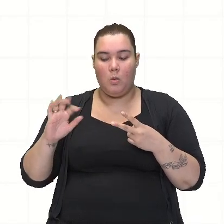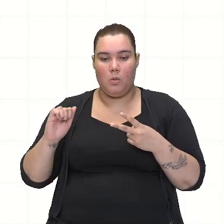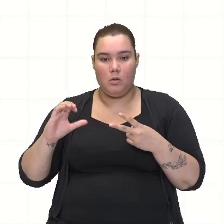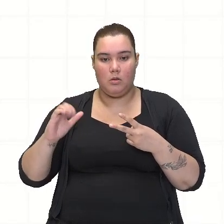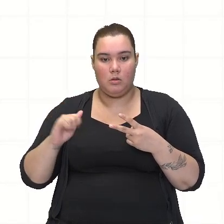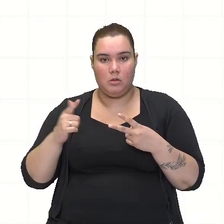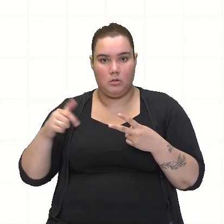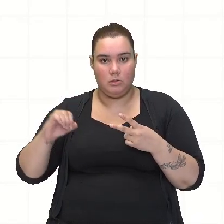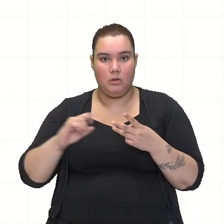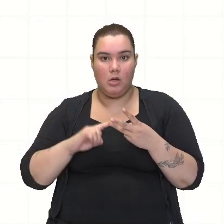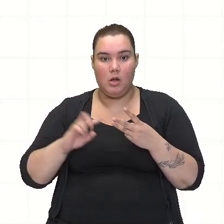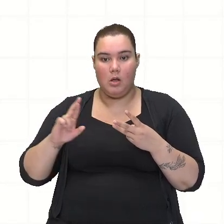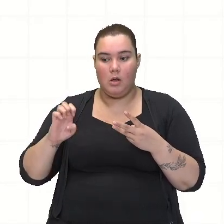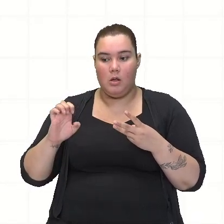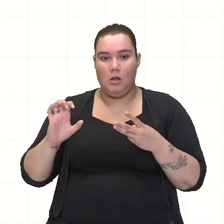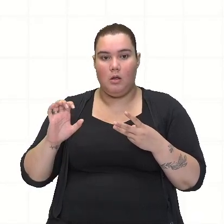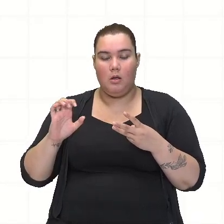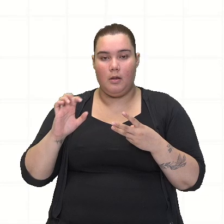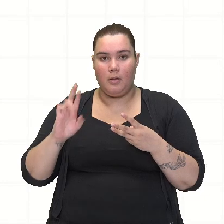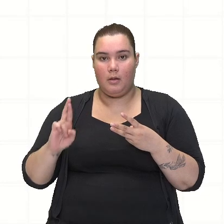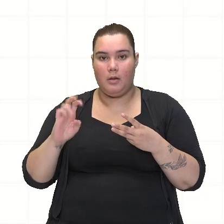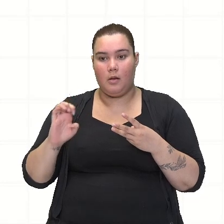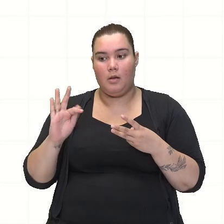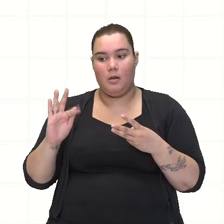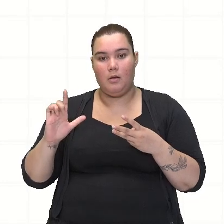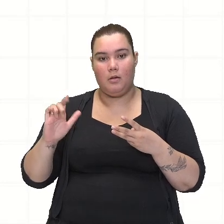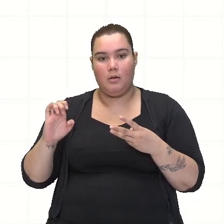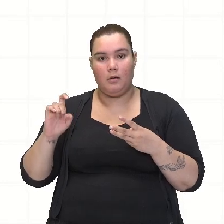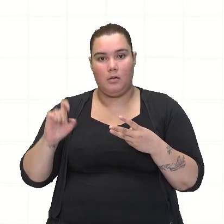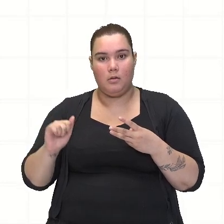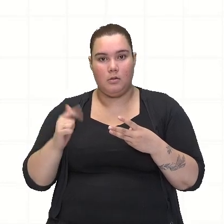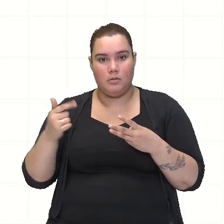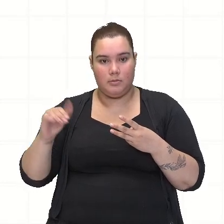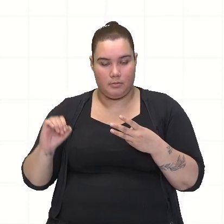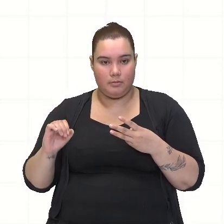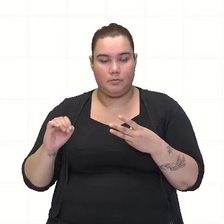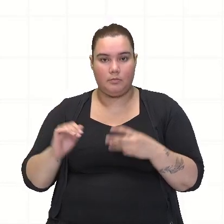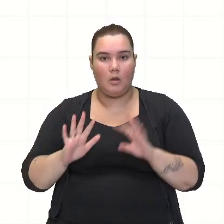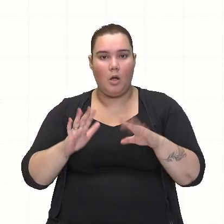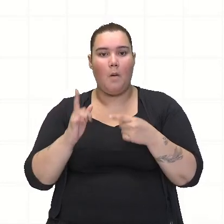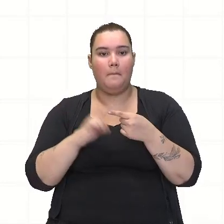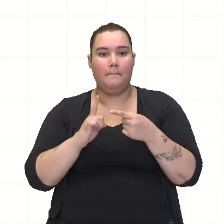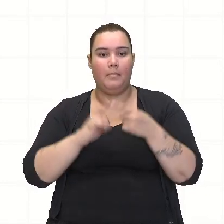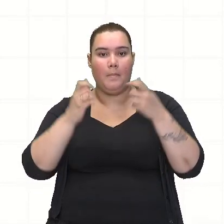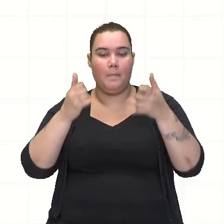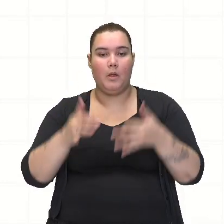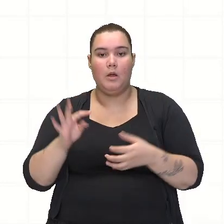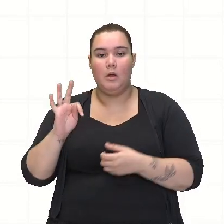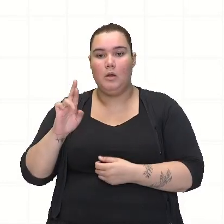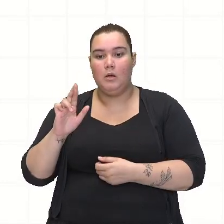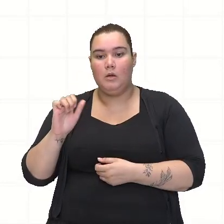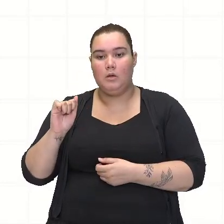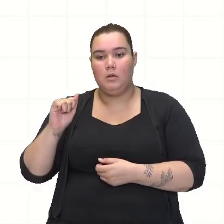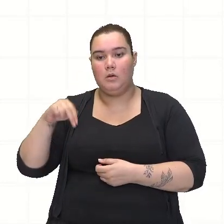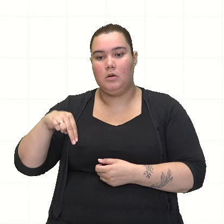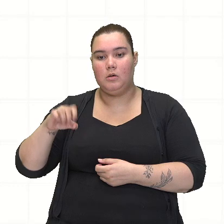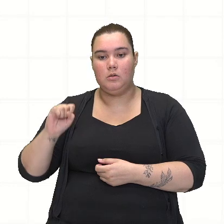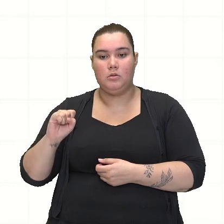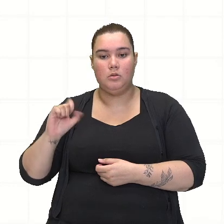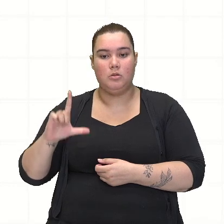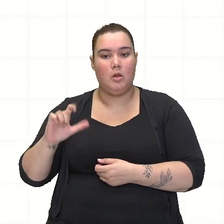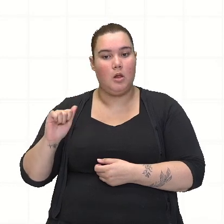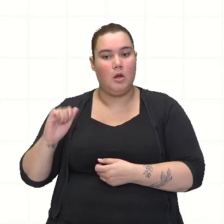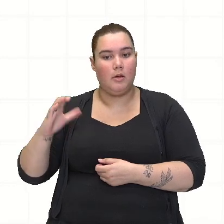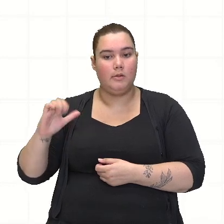a reflexão, olha. Então, vamos começar pela a translação, olha. Então, olha o que é